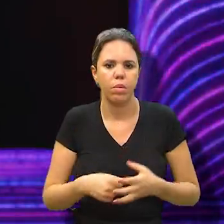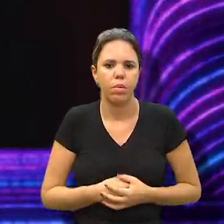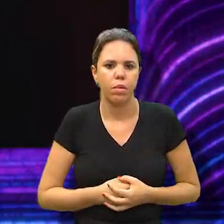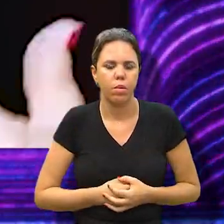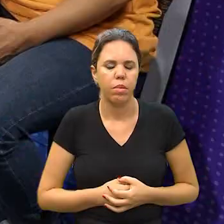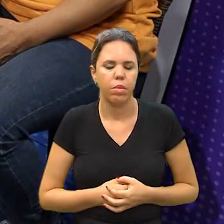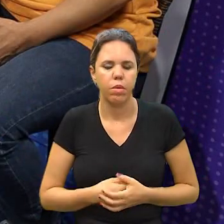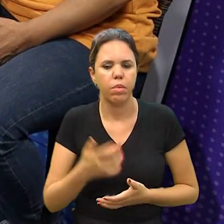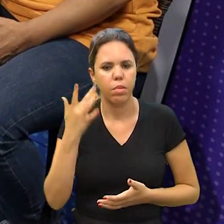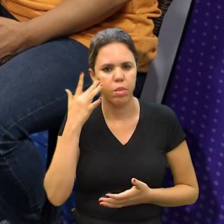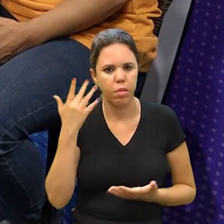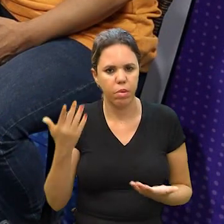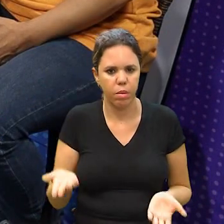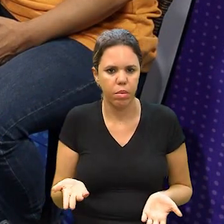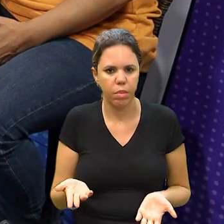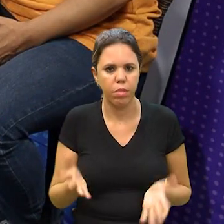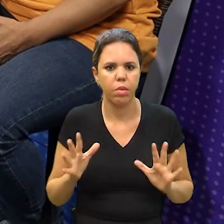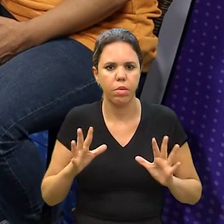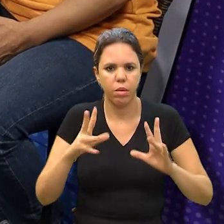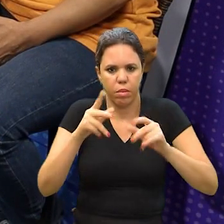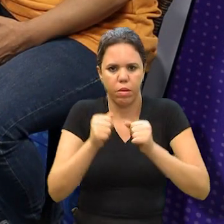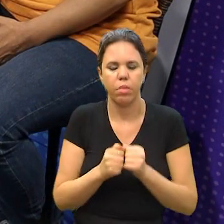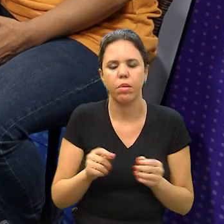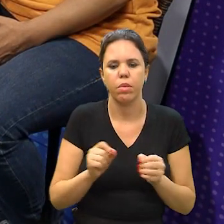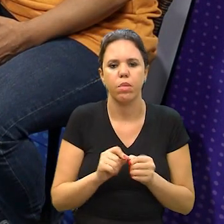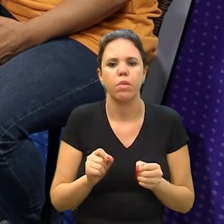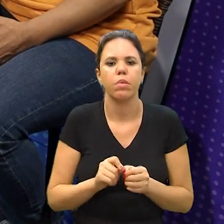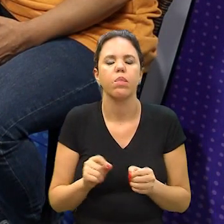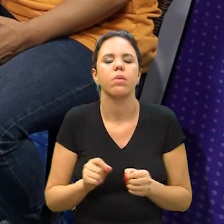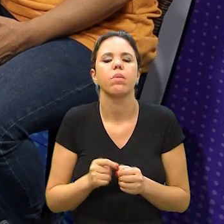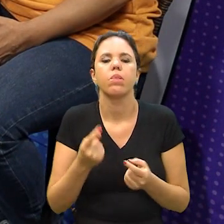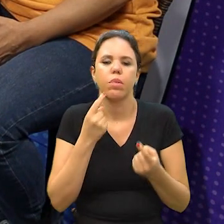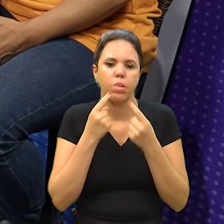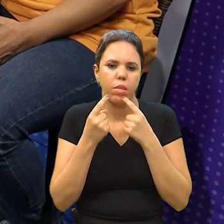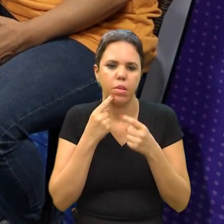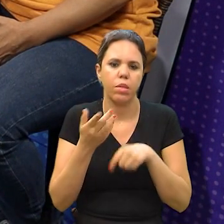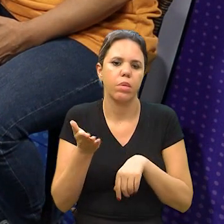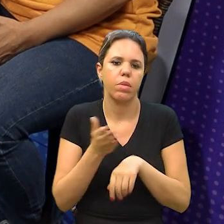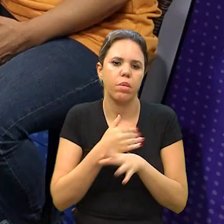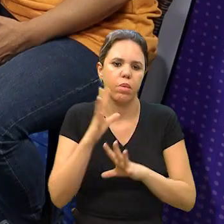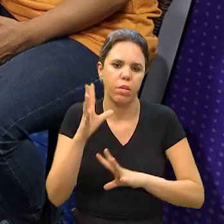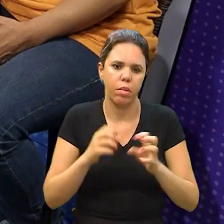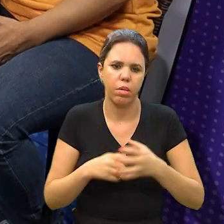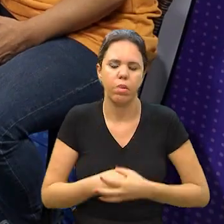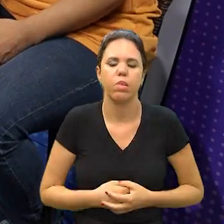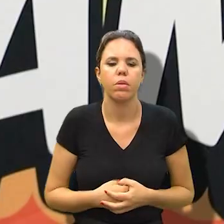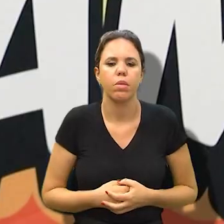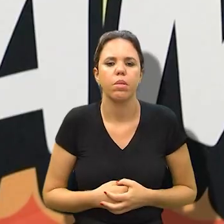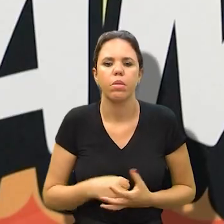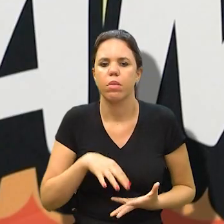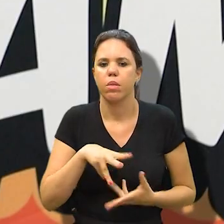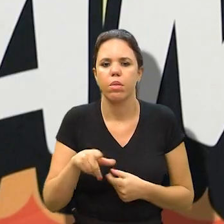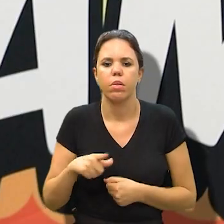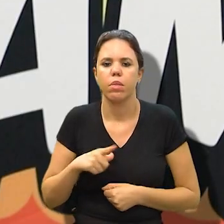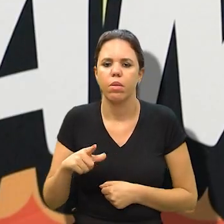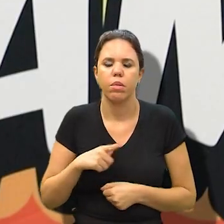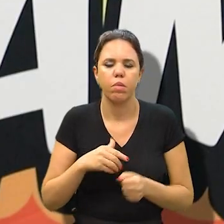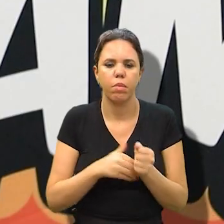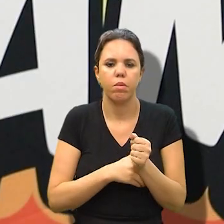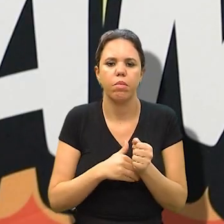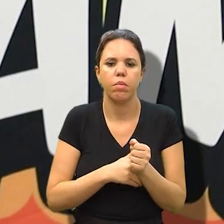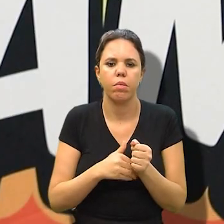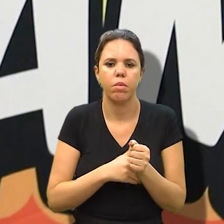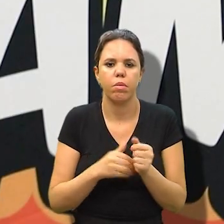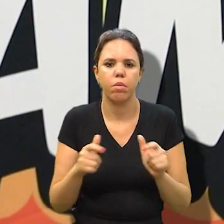os problemas. O que eu acho que todo mundo devia fazer. Vamos dialogar antes de brigar. E todo mundo tem um